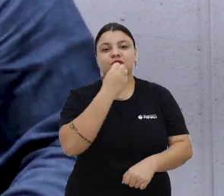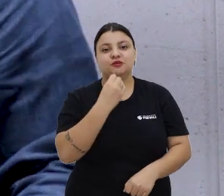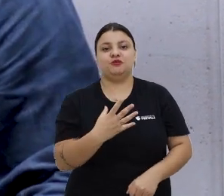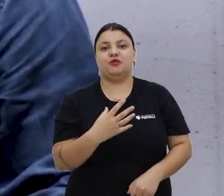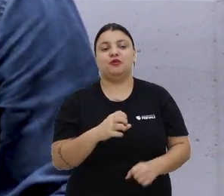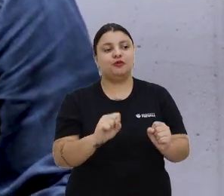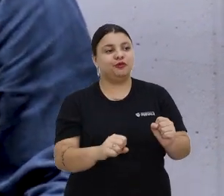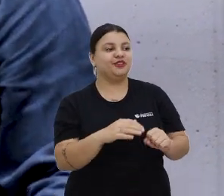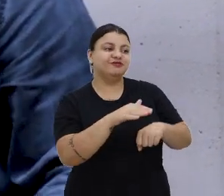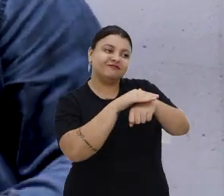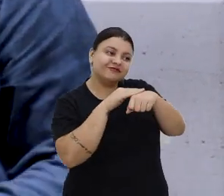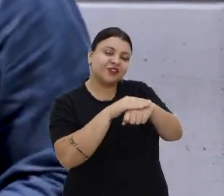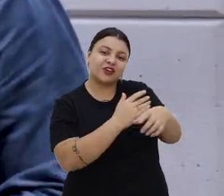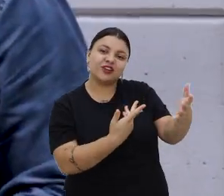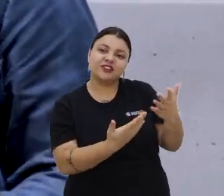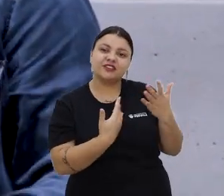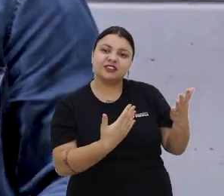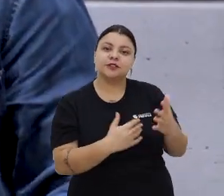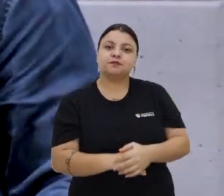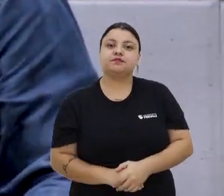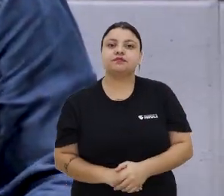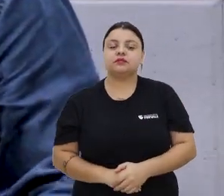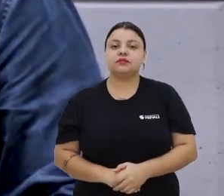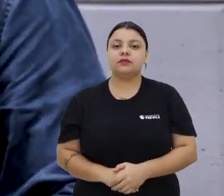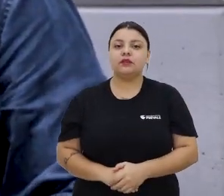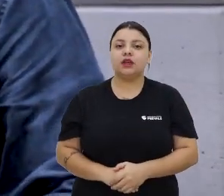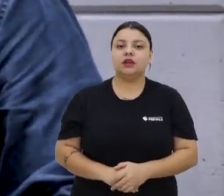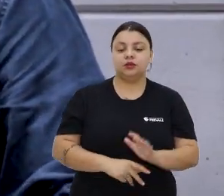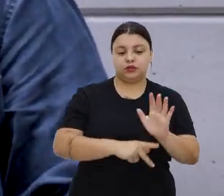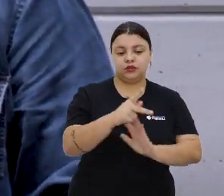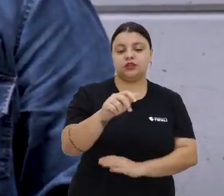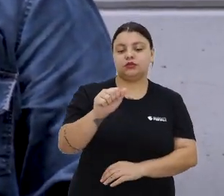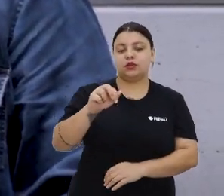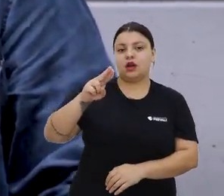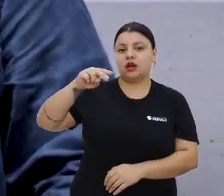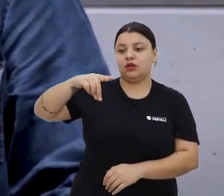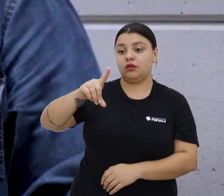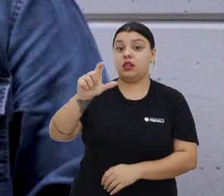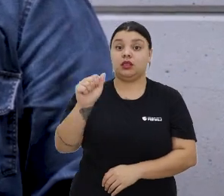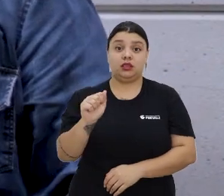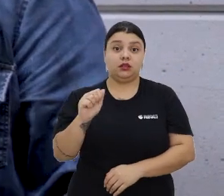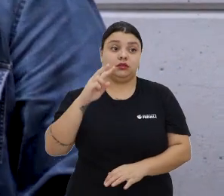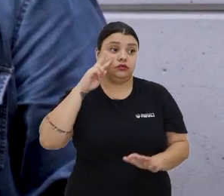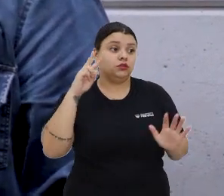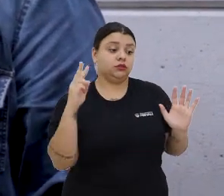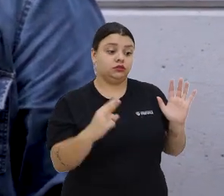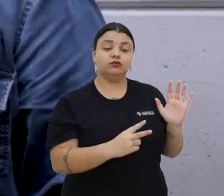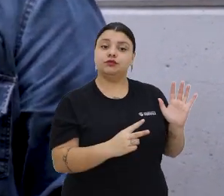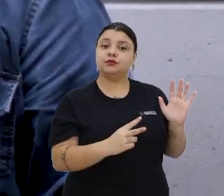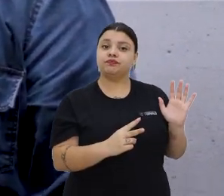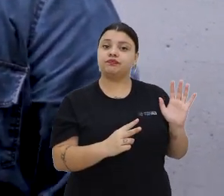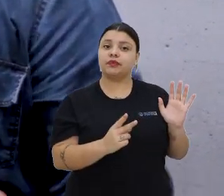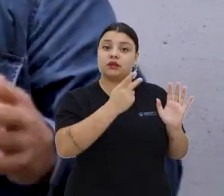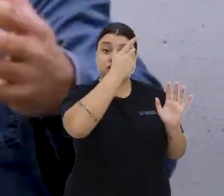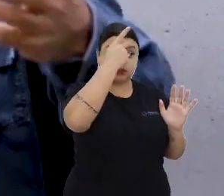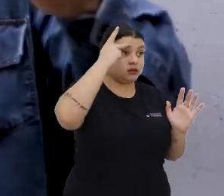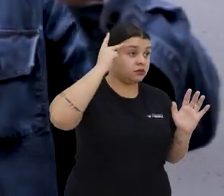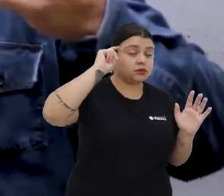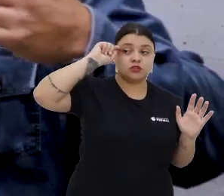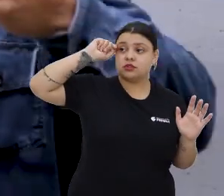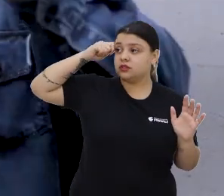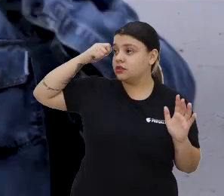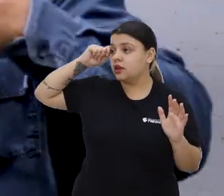conversar muito com o Márcio. E te agradecer em nome do projeto. O Projeto Aruanda é isso aqui que tu viu. São essas pessoas negras que a gente